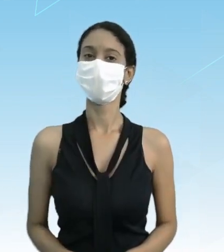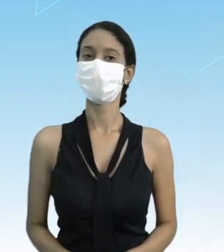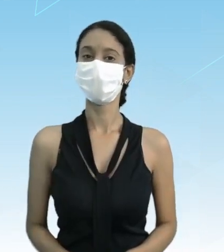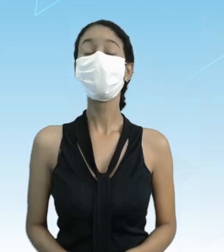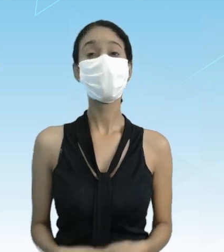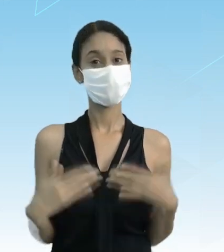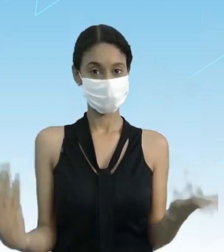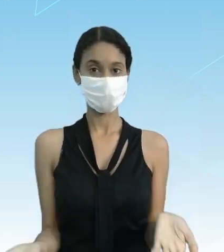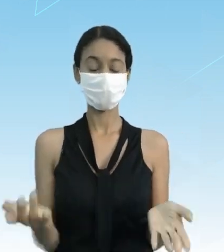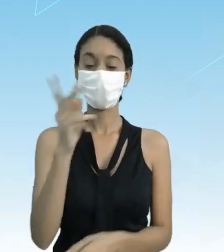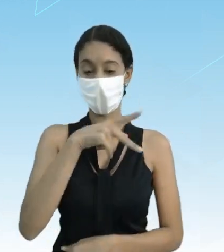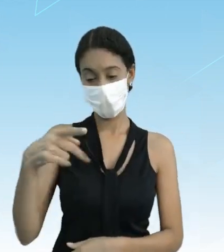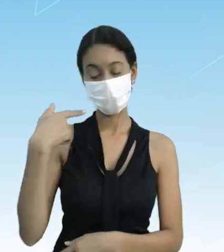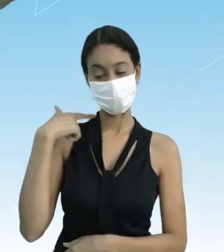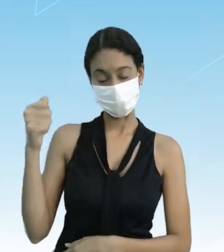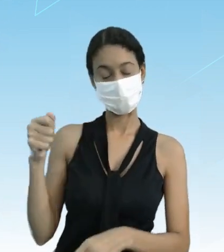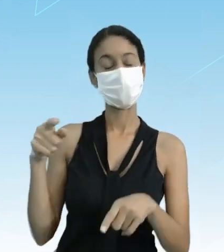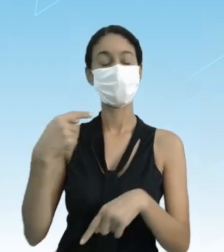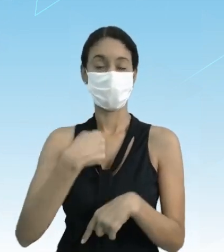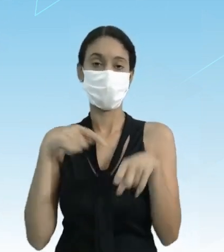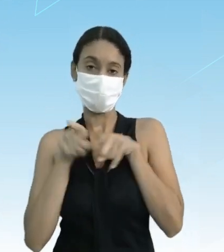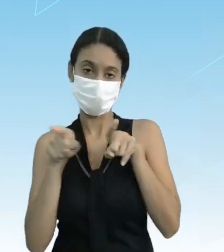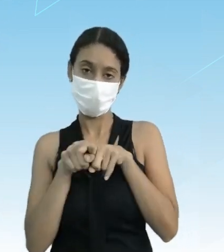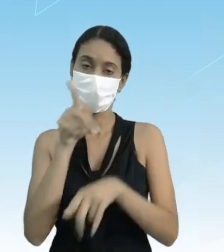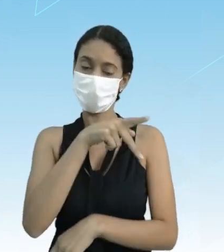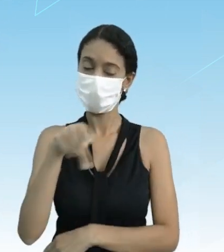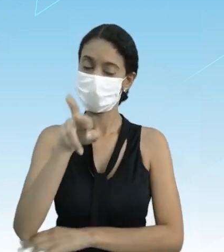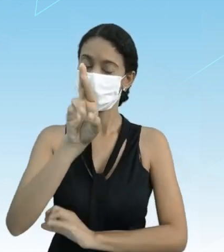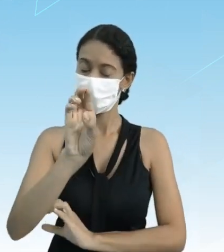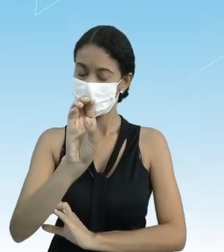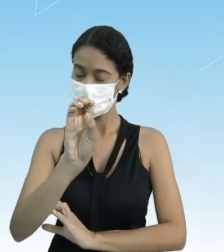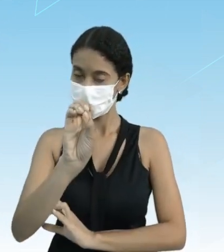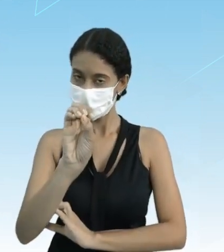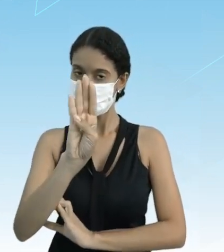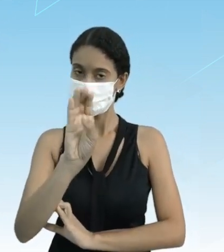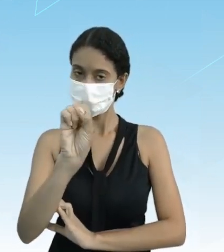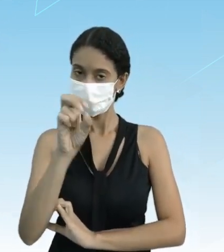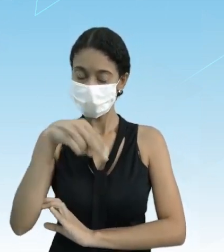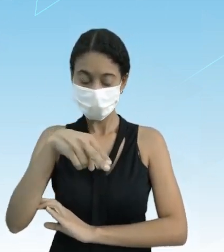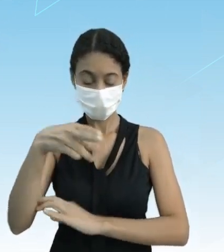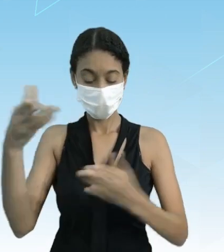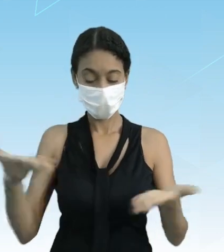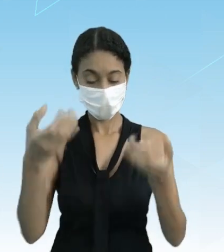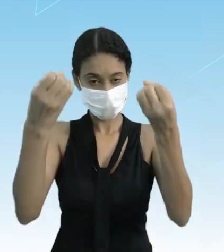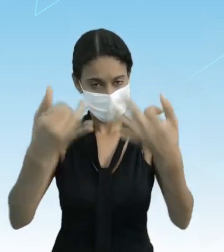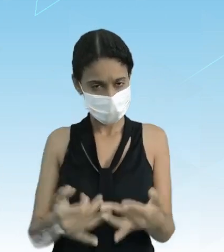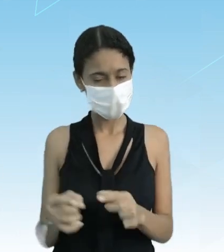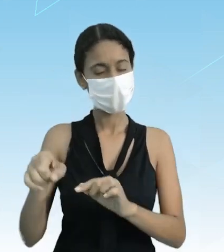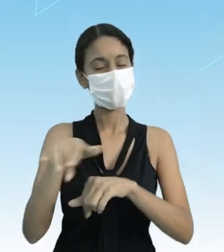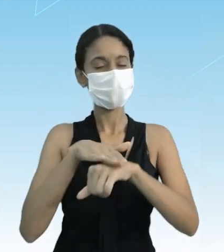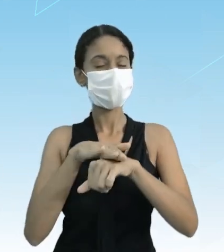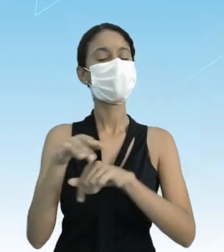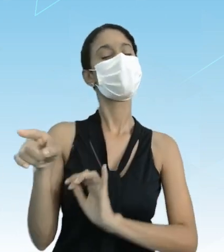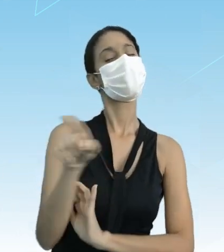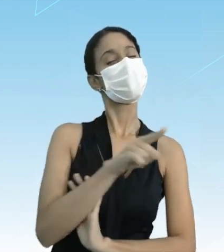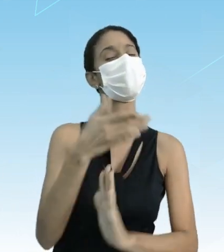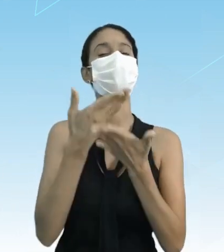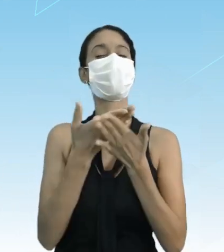É isso aí, então, a professora Aline e eu, professor Robson, hoje nós vamos falar com vocês,